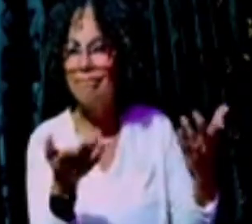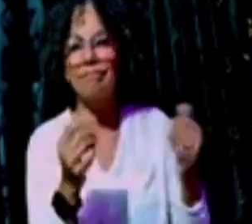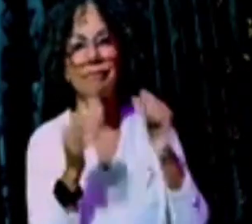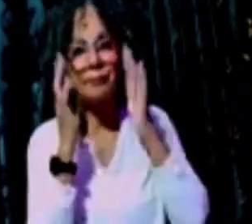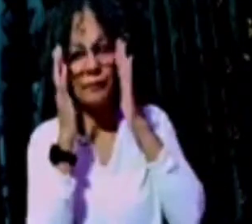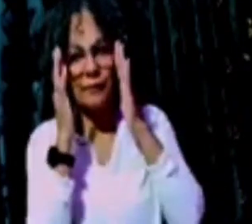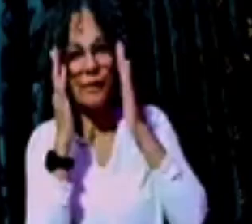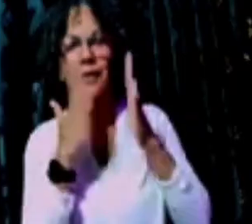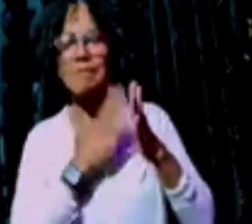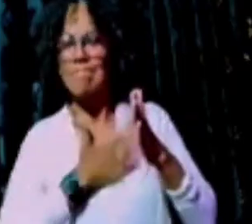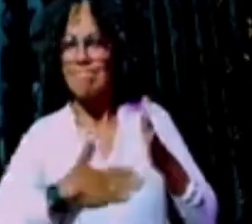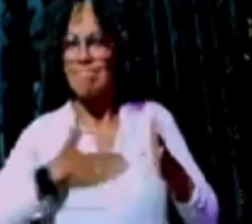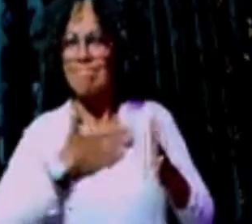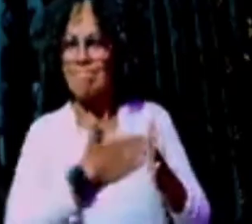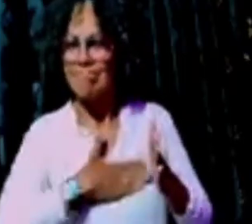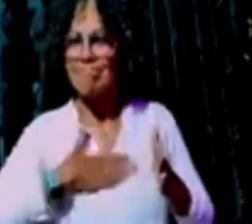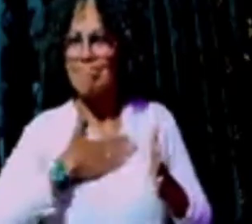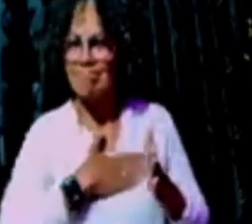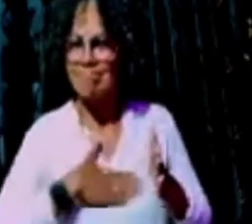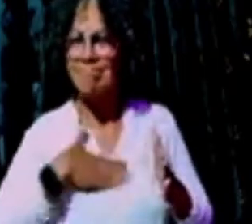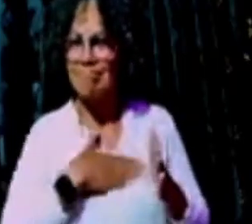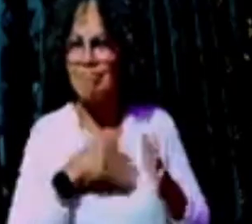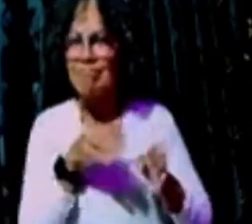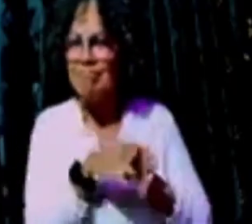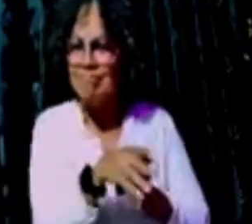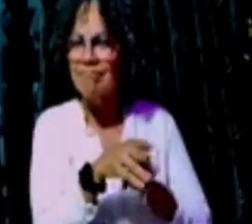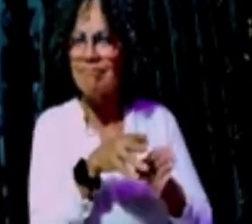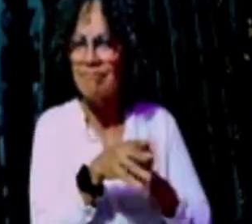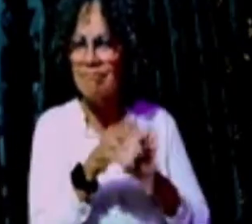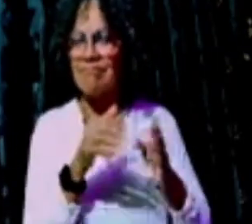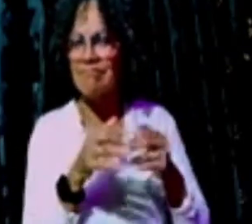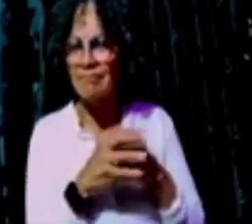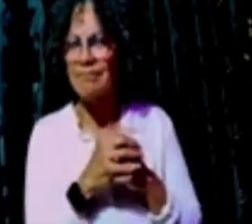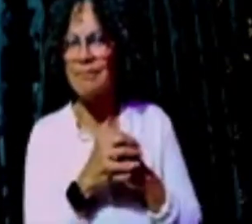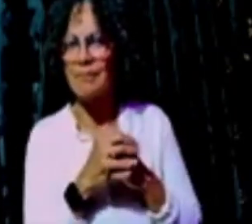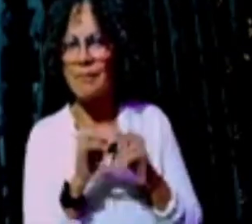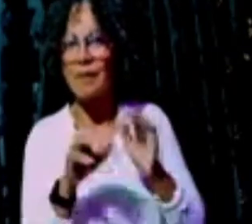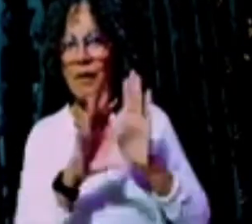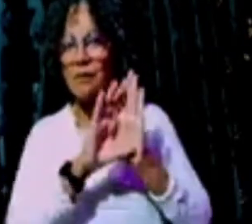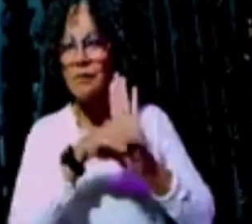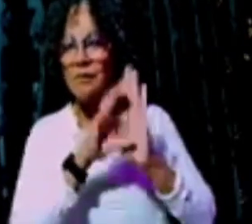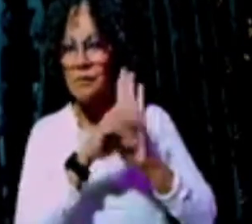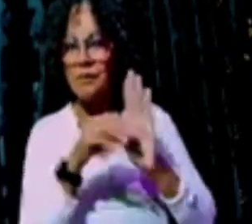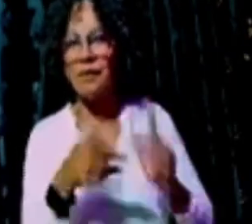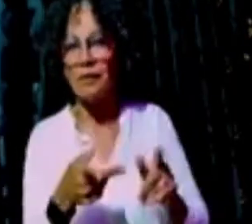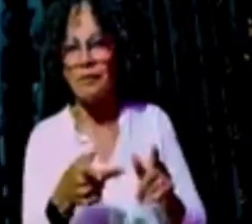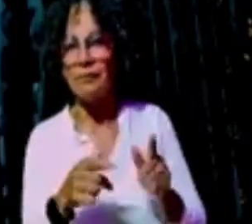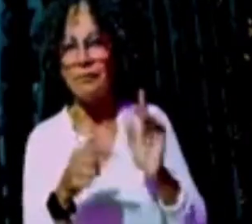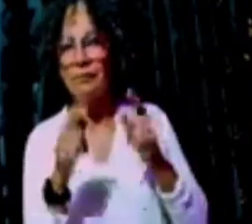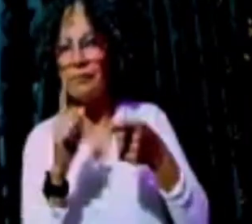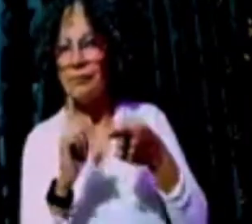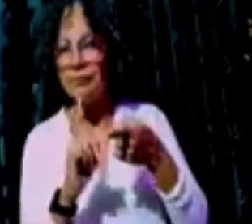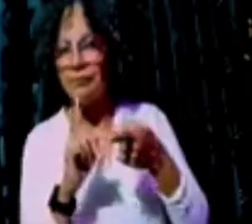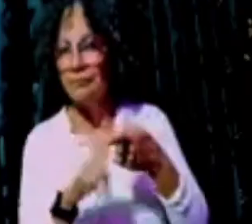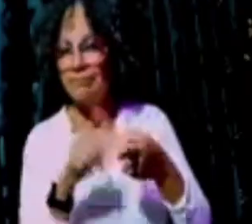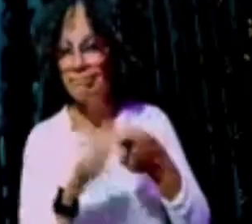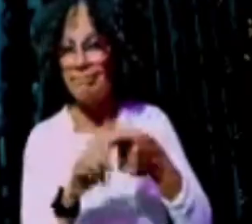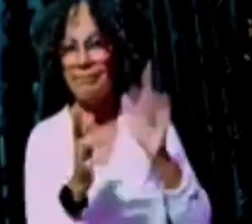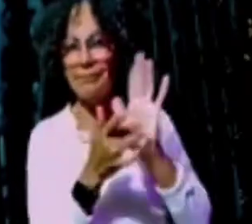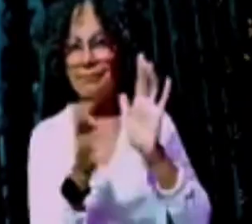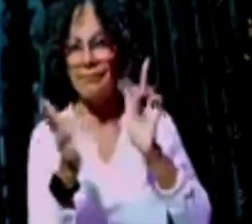Né? E a gente gosta muito desse conceito de povo, porque Jesus é digno